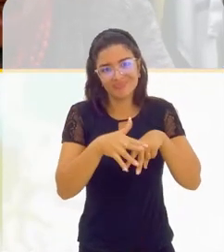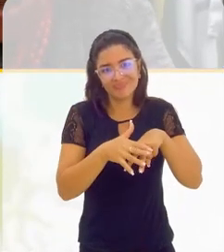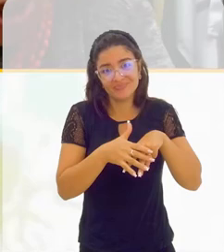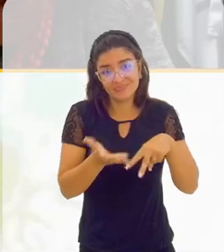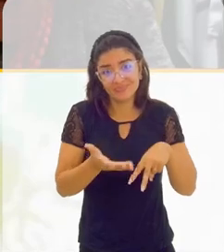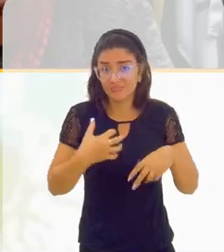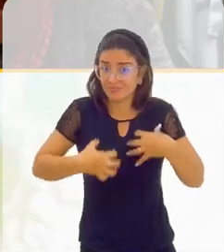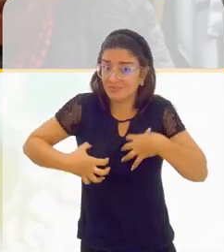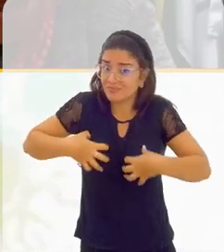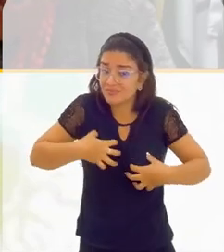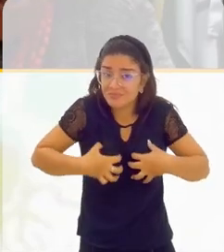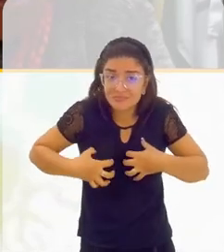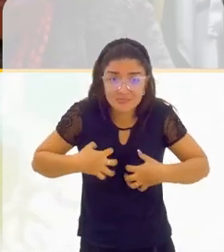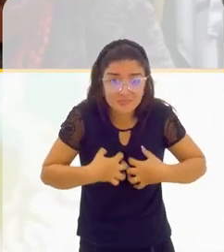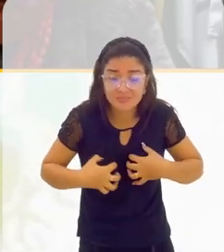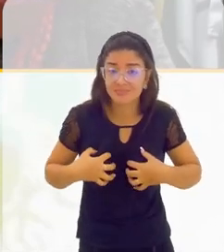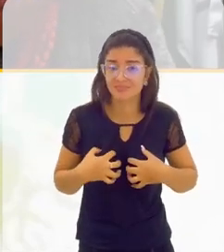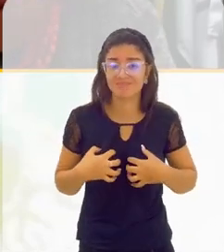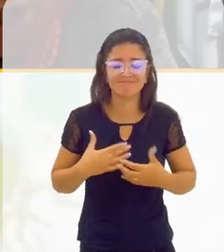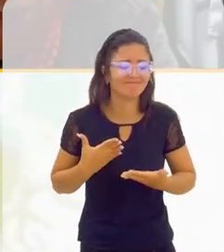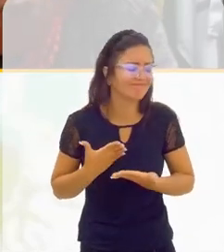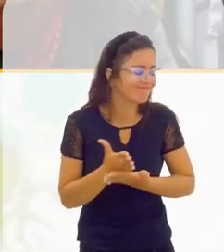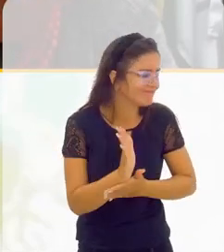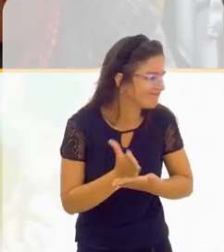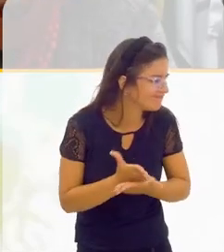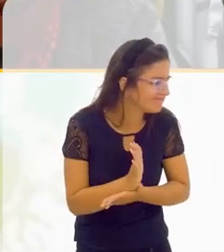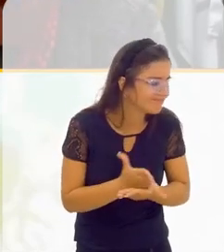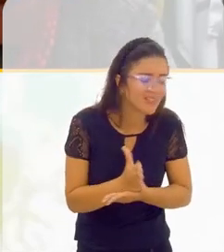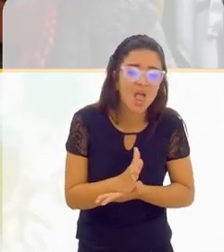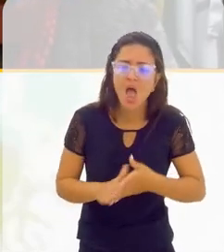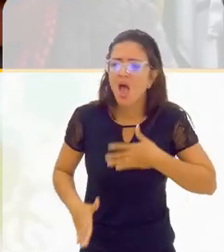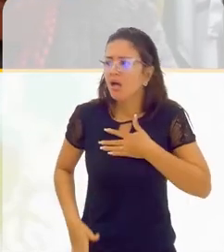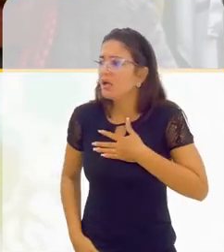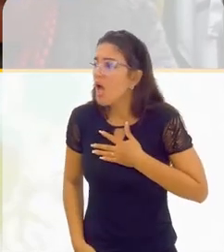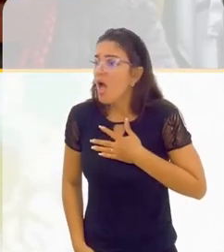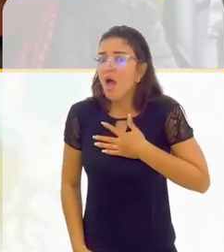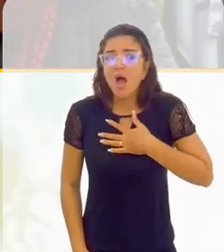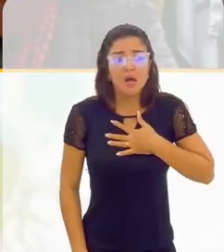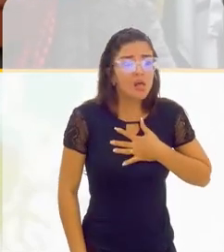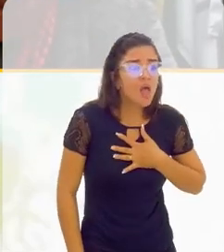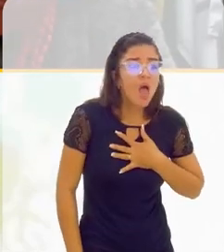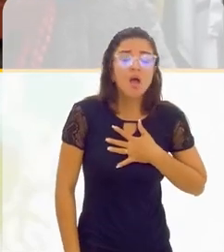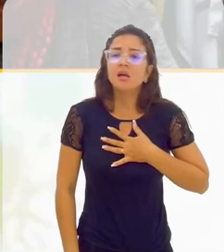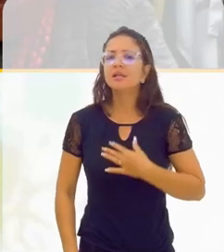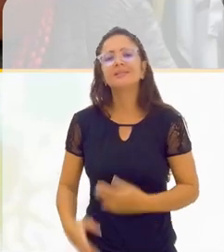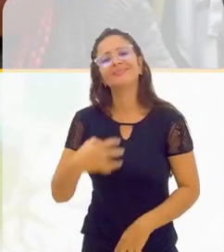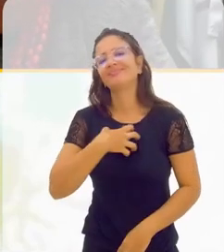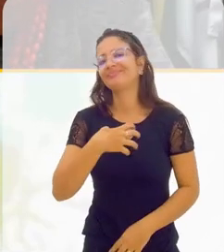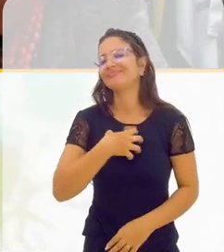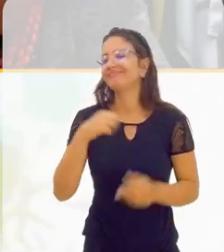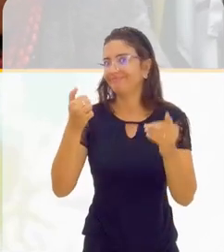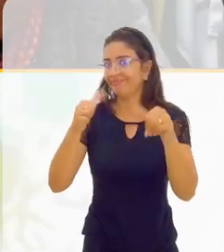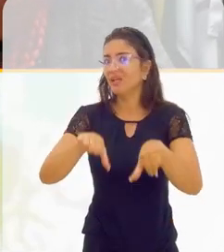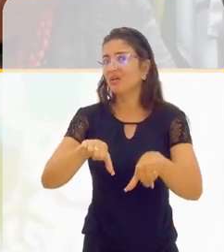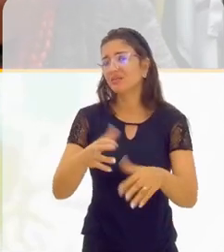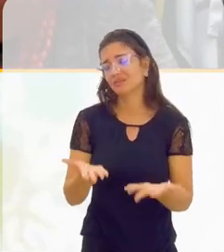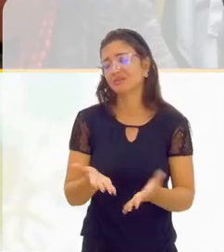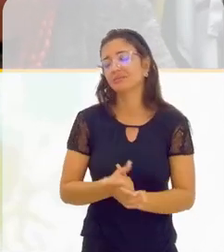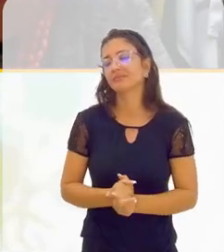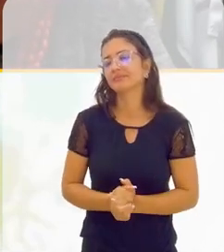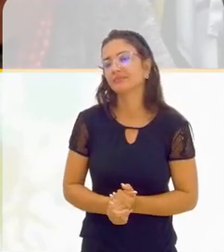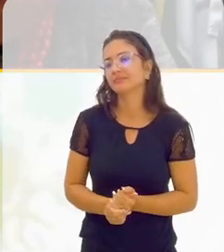angustiante eu vou chamar assim que incomoda muito né que dá mal estar né